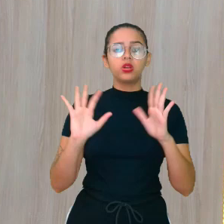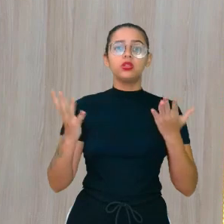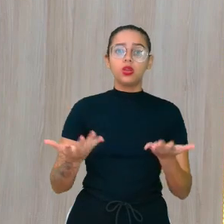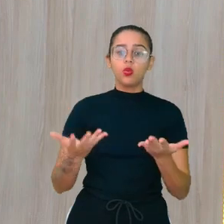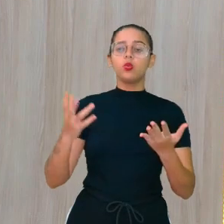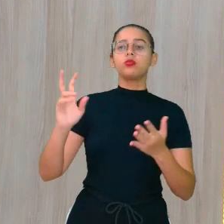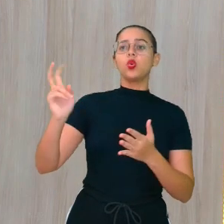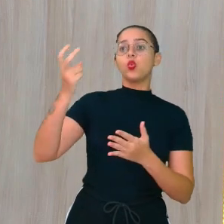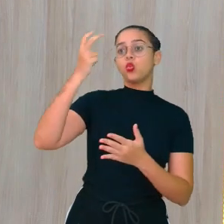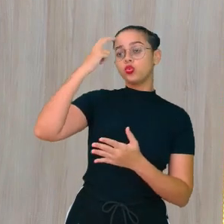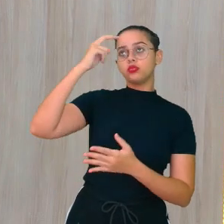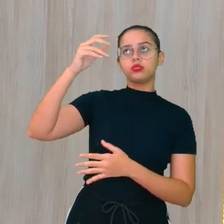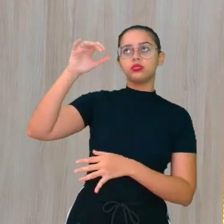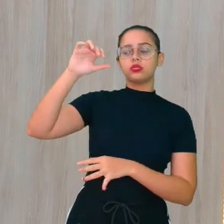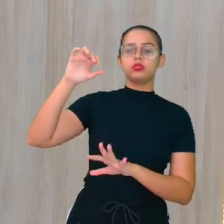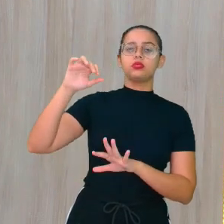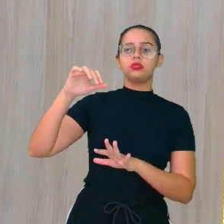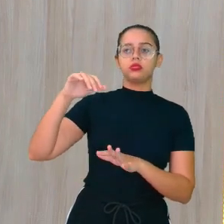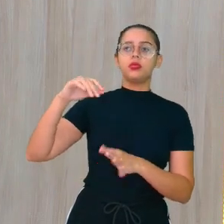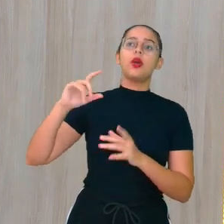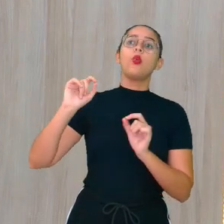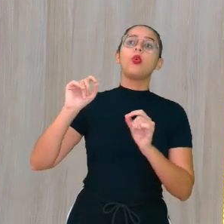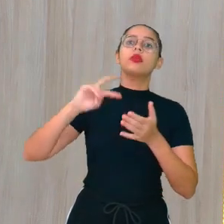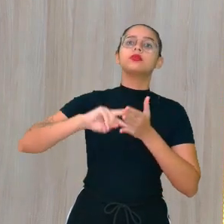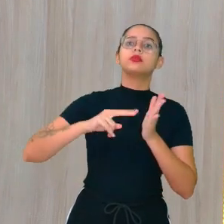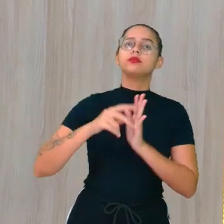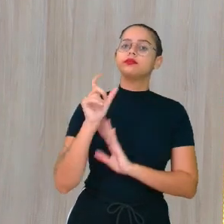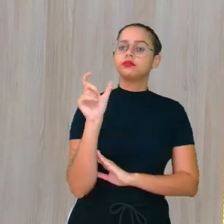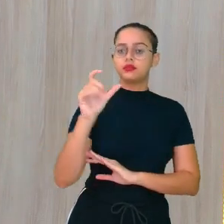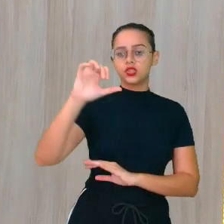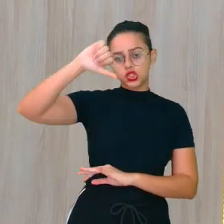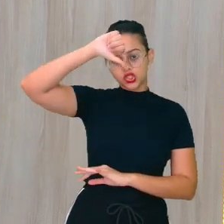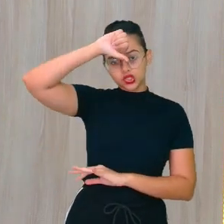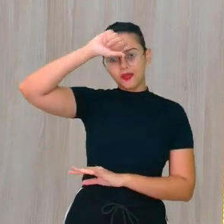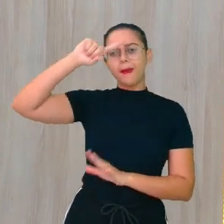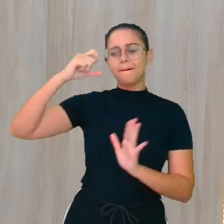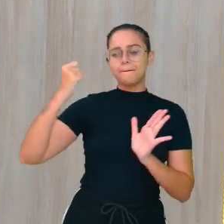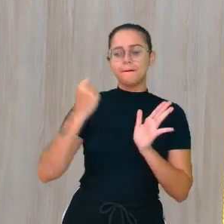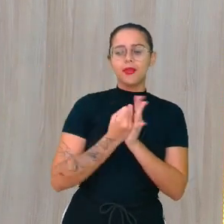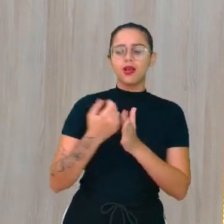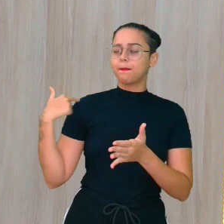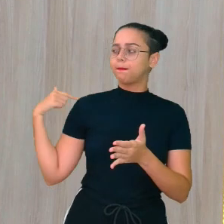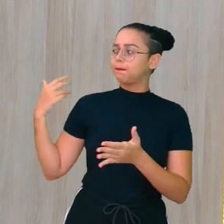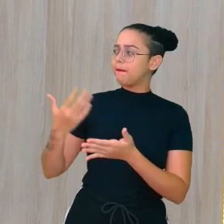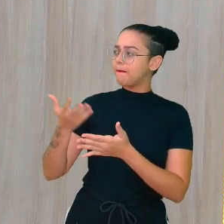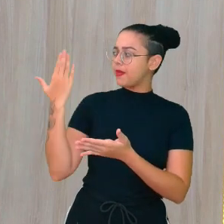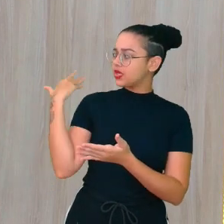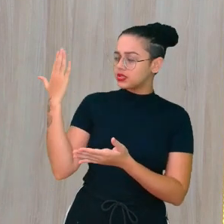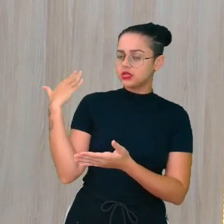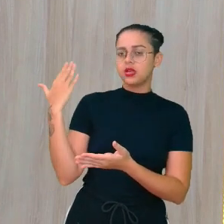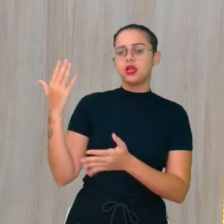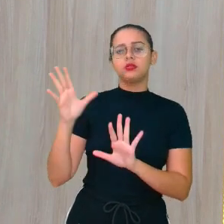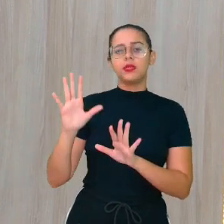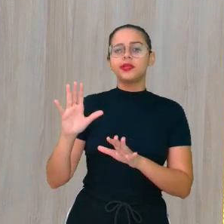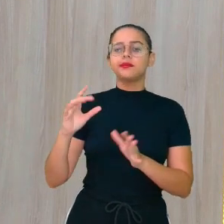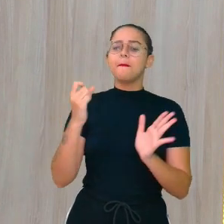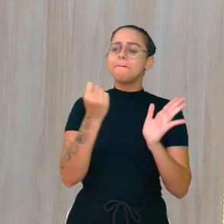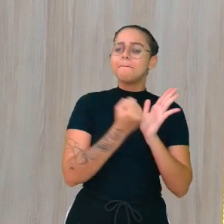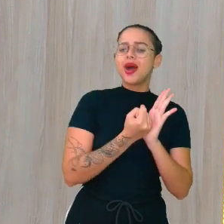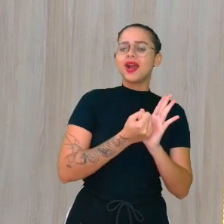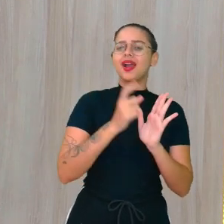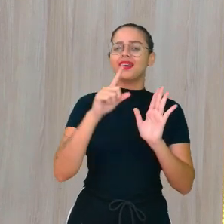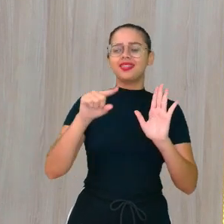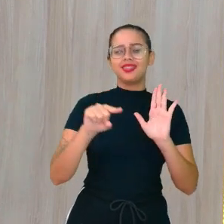culturalmente, estigmas são marcas deixadas pelo passado, também pelo presente, mas marcas negativas,